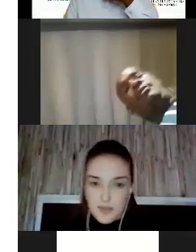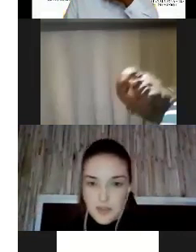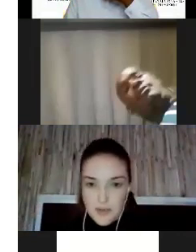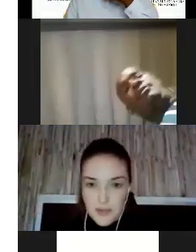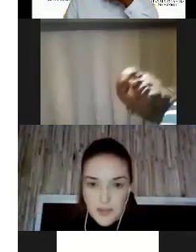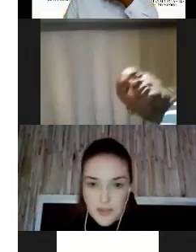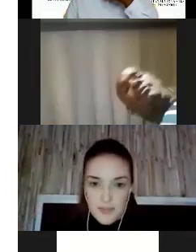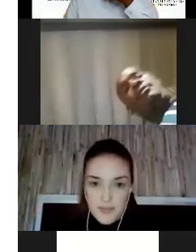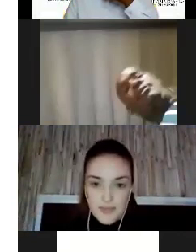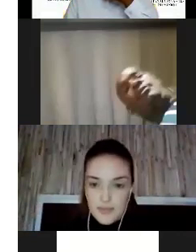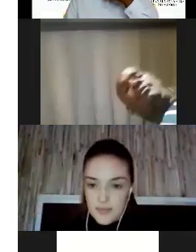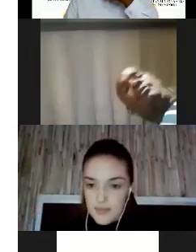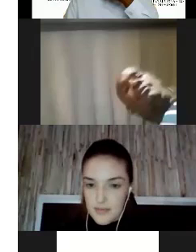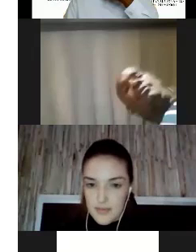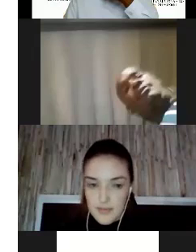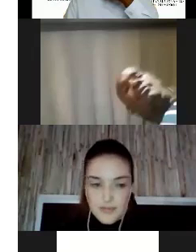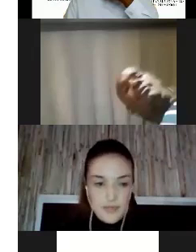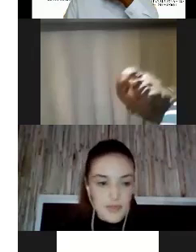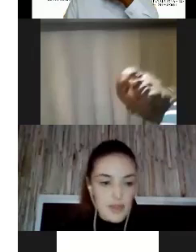Deixa eu ver.